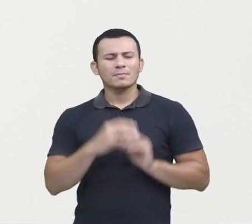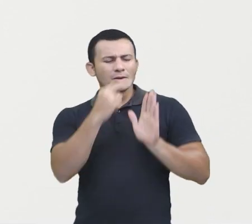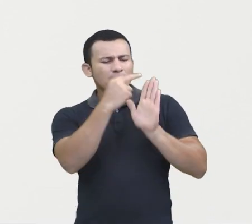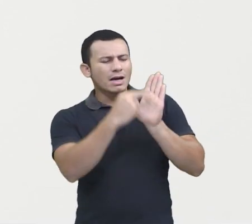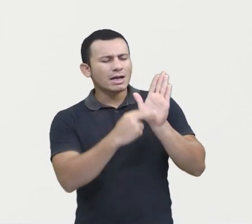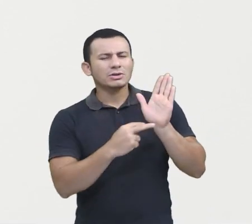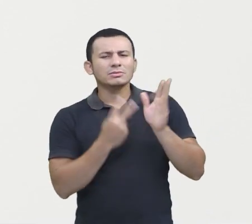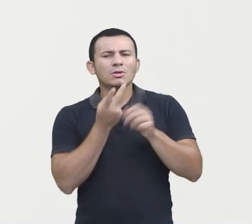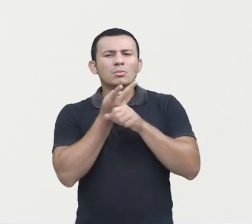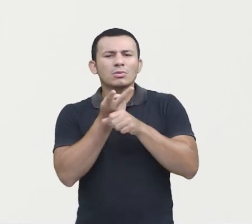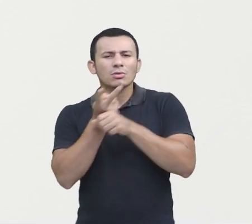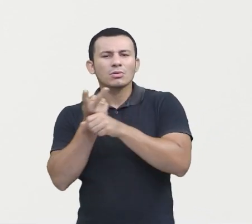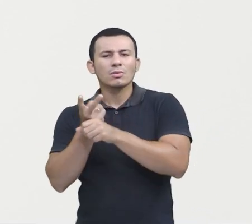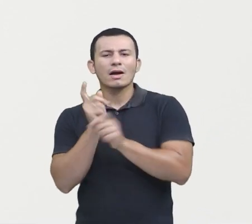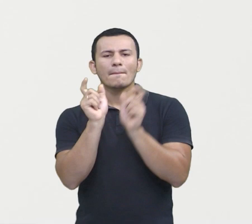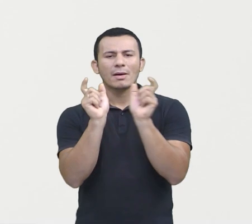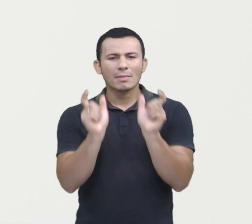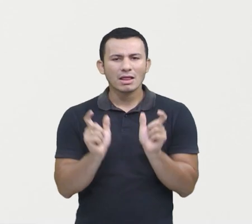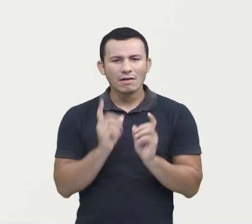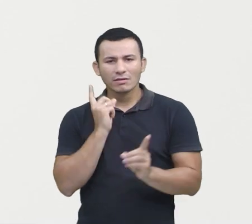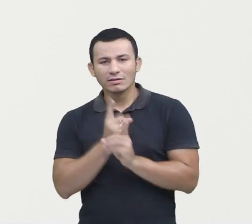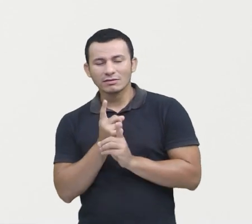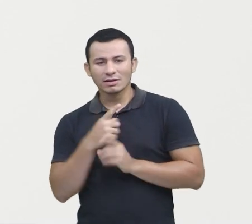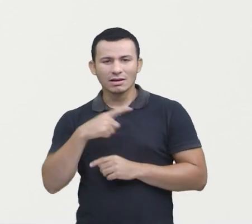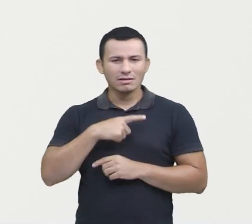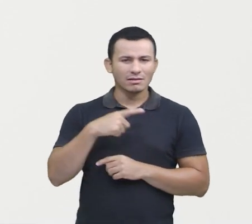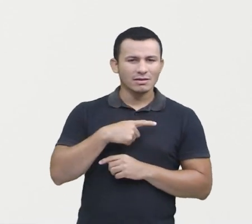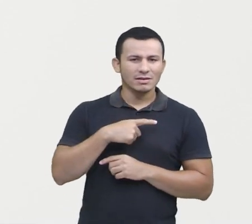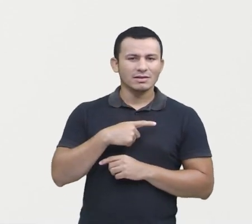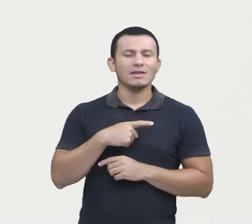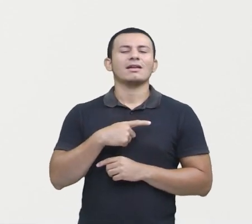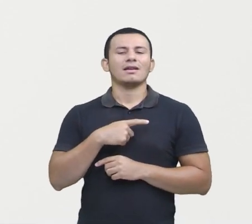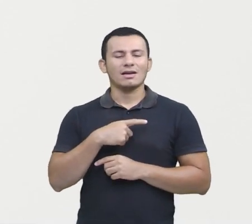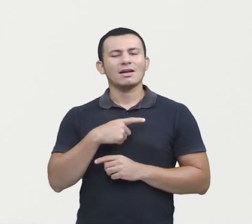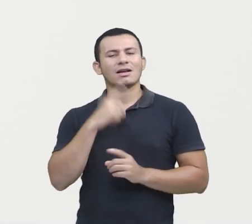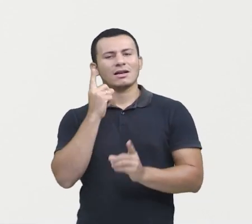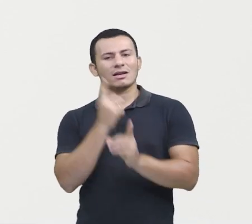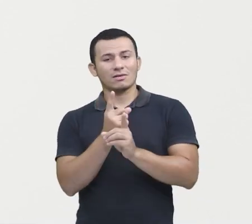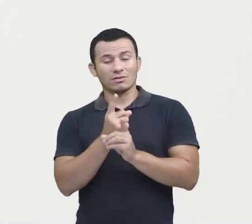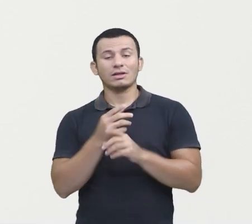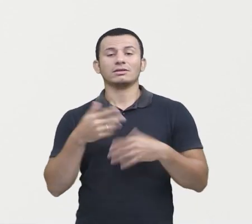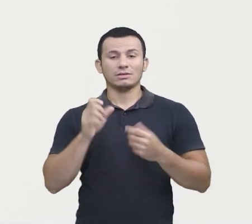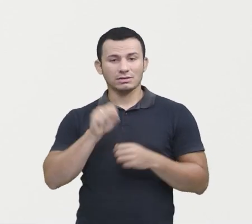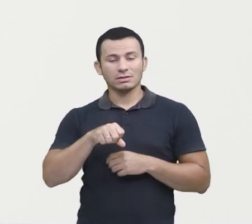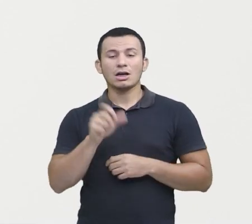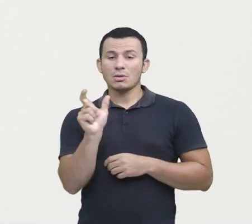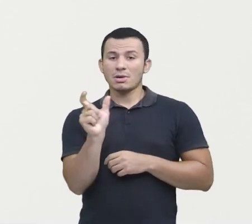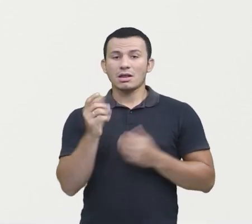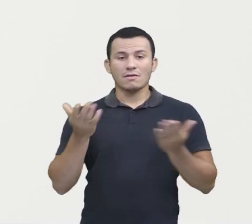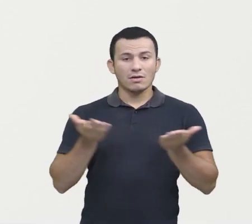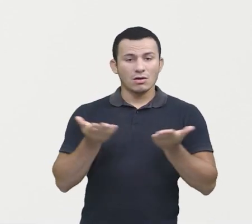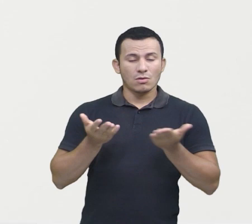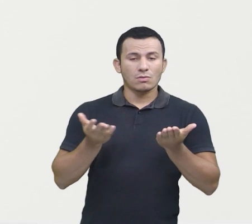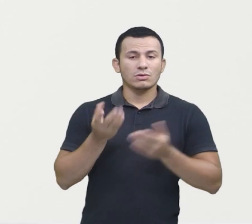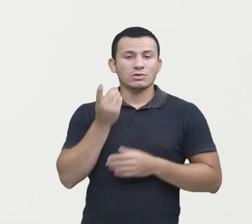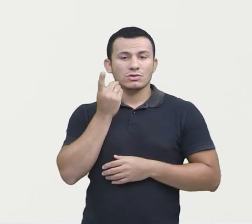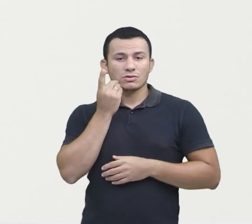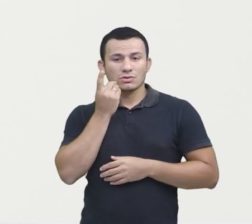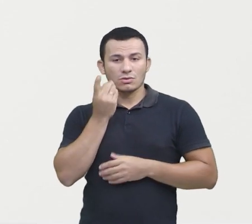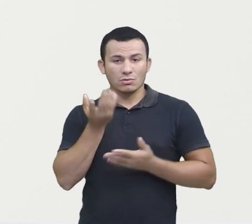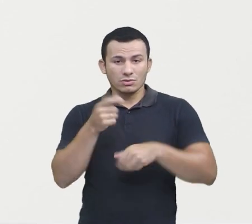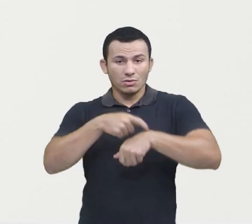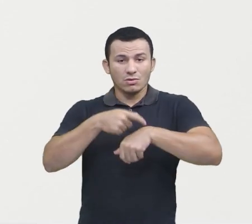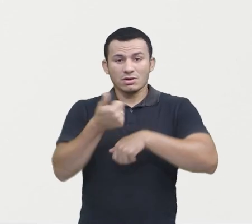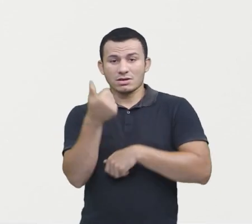palavras? Tem. Vocês estão vendo aqui que está escrito hoje, 19 horas. O